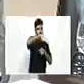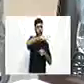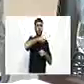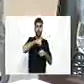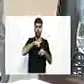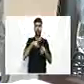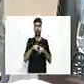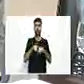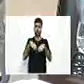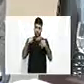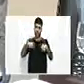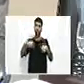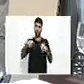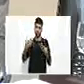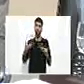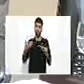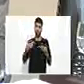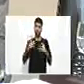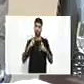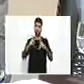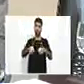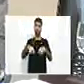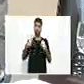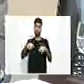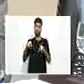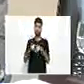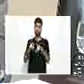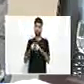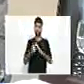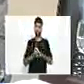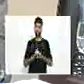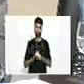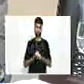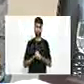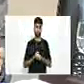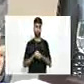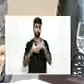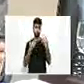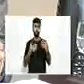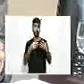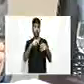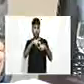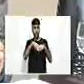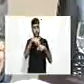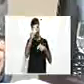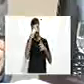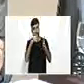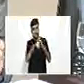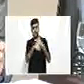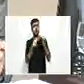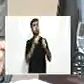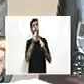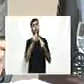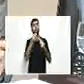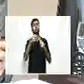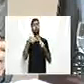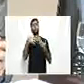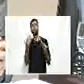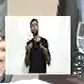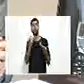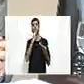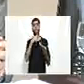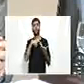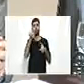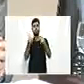que também precisa desse trabalho desse serviço né aí gostaria de saber o que de efetivo que